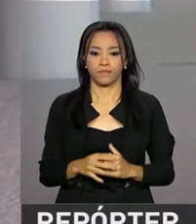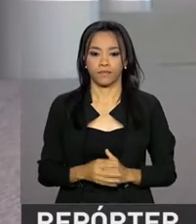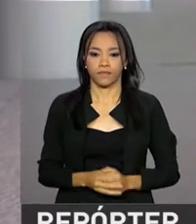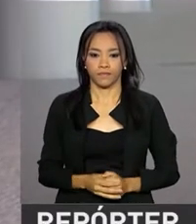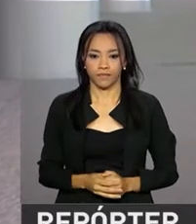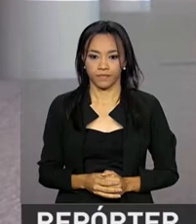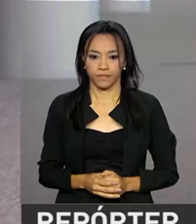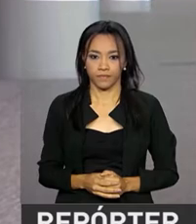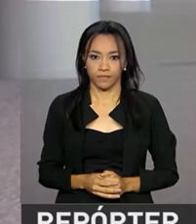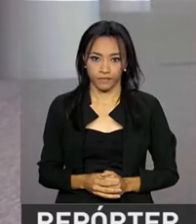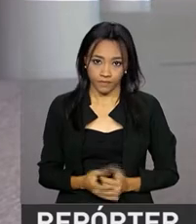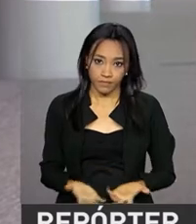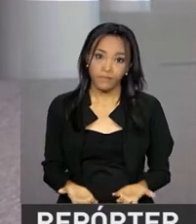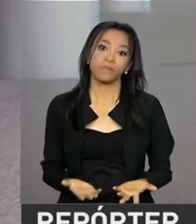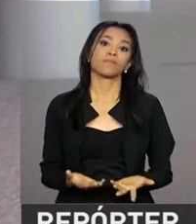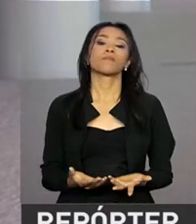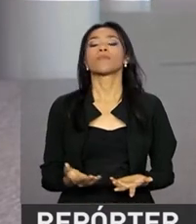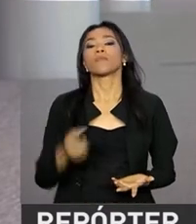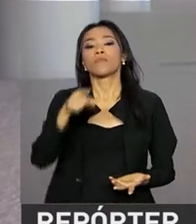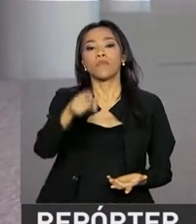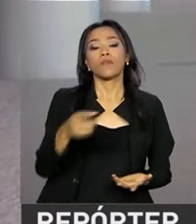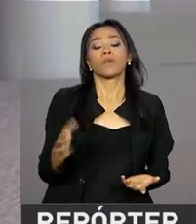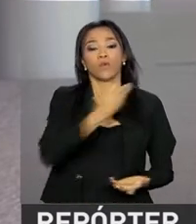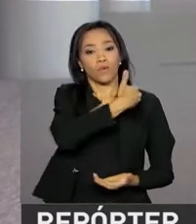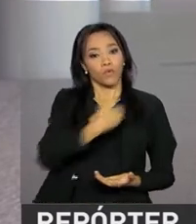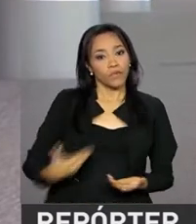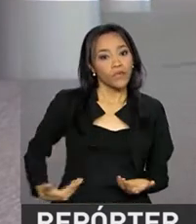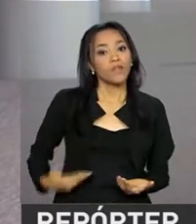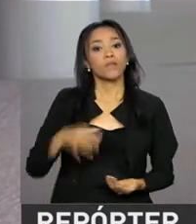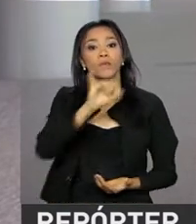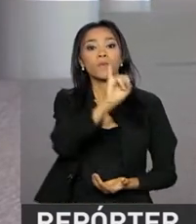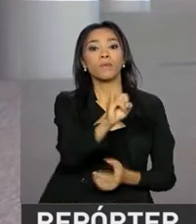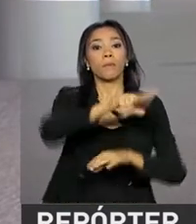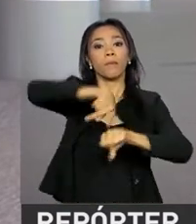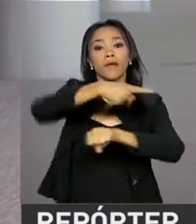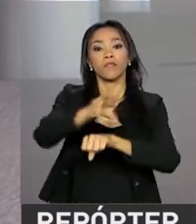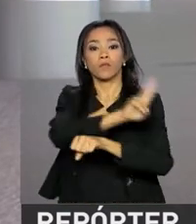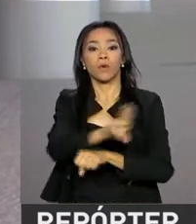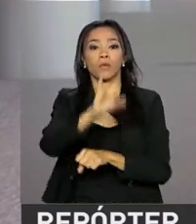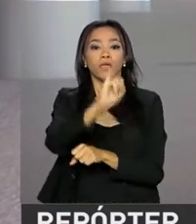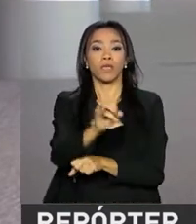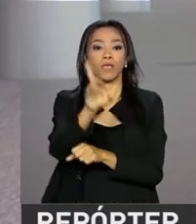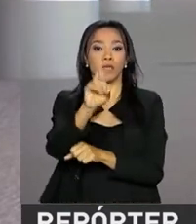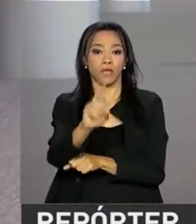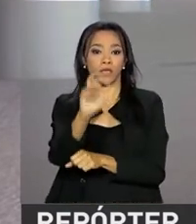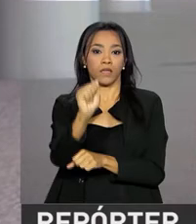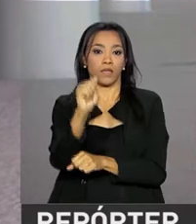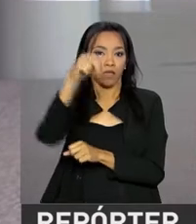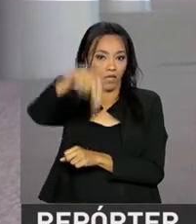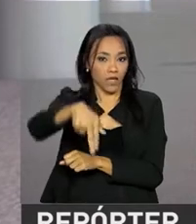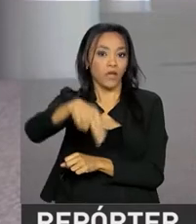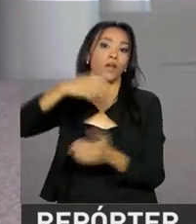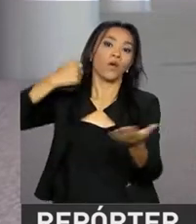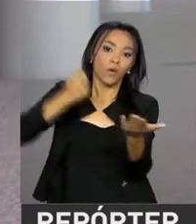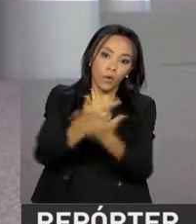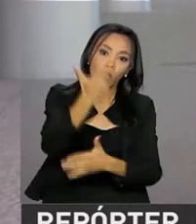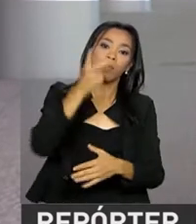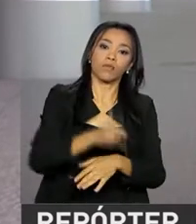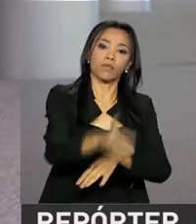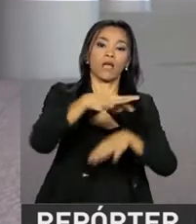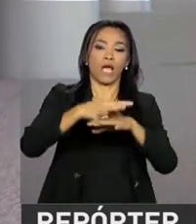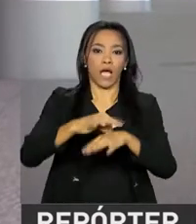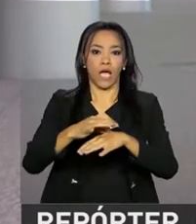o governo do irã reabriu o mercado e voltou a importar a carne brasileira o irã de ano